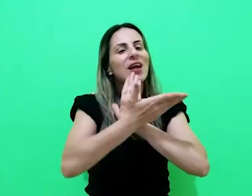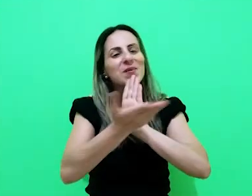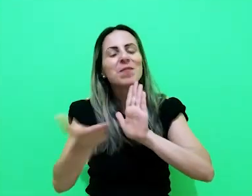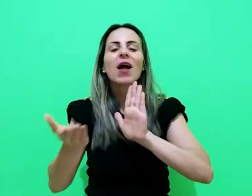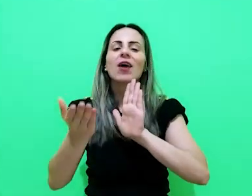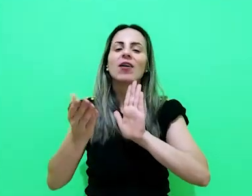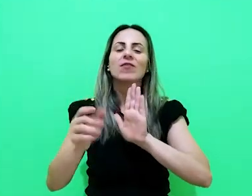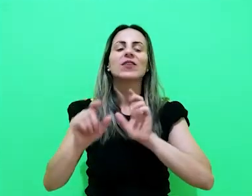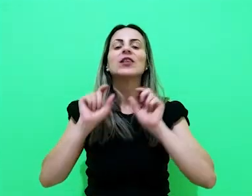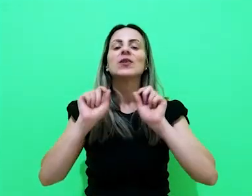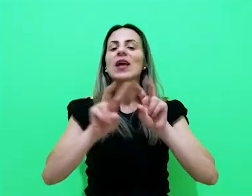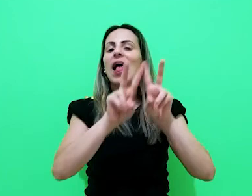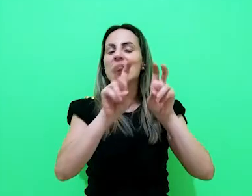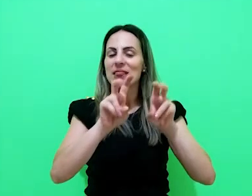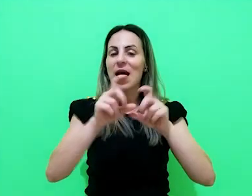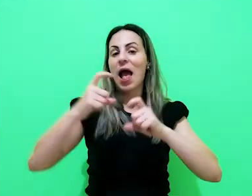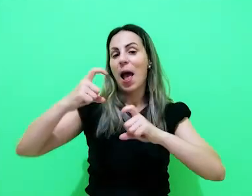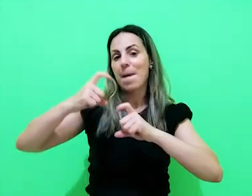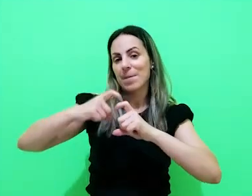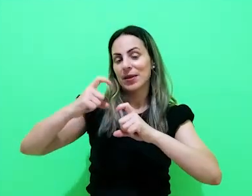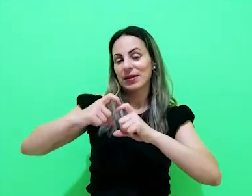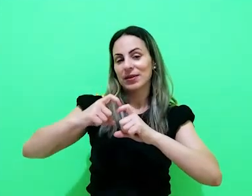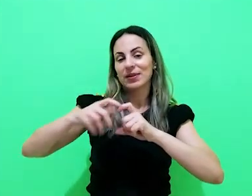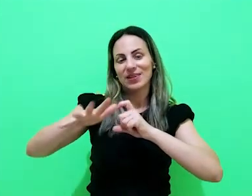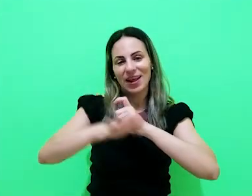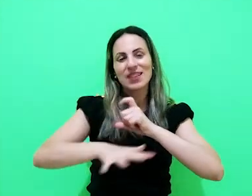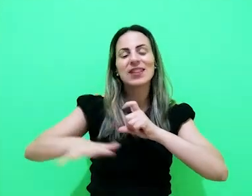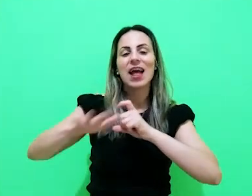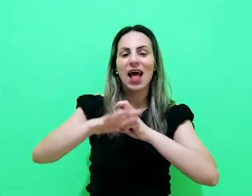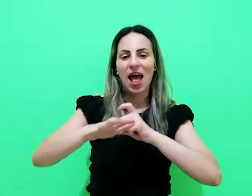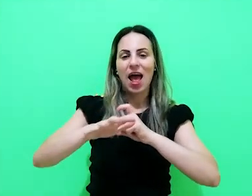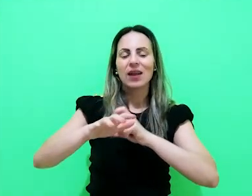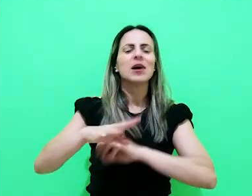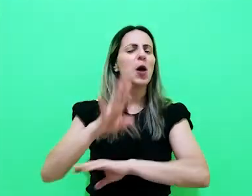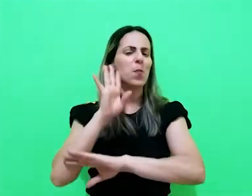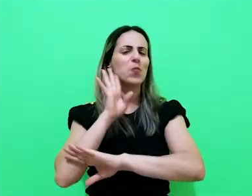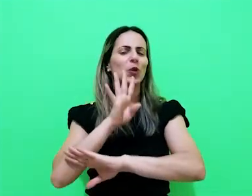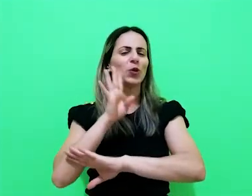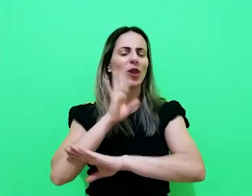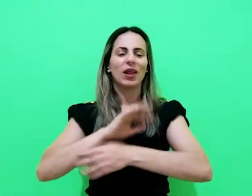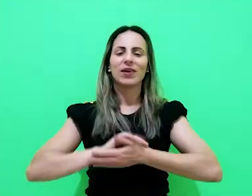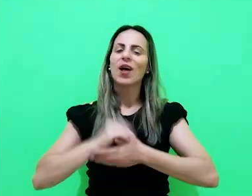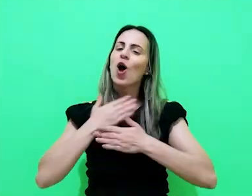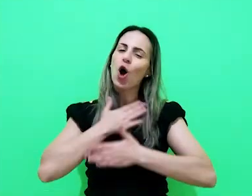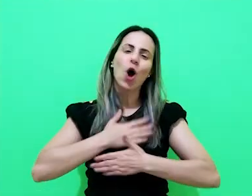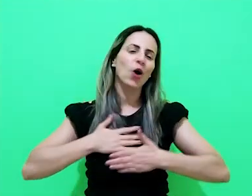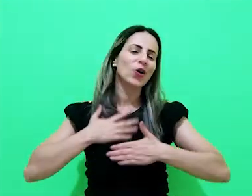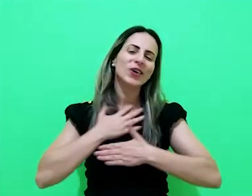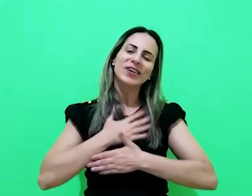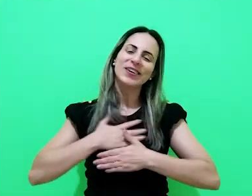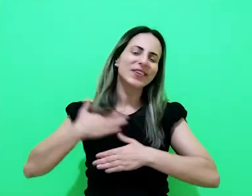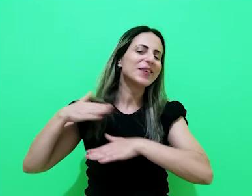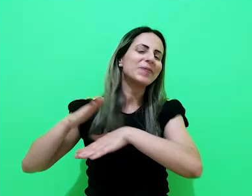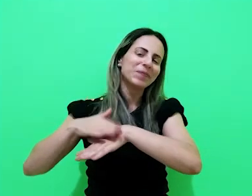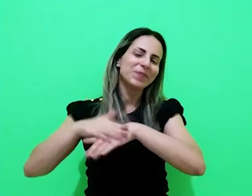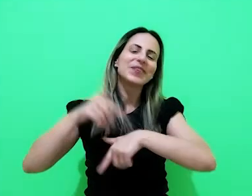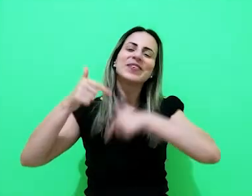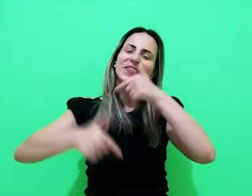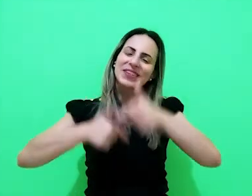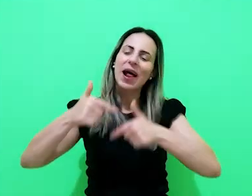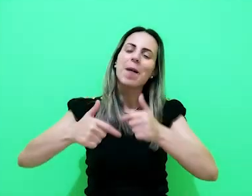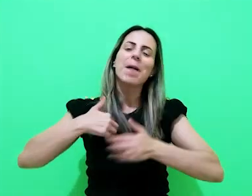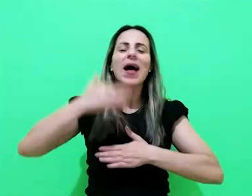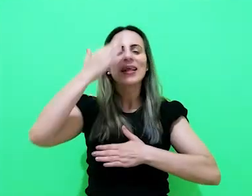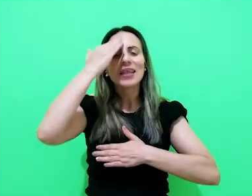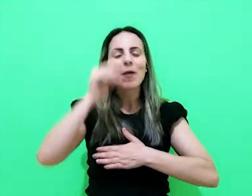vocês alguma coisa sobre a medicina. A medicina é muito legal, nós gostamos muito do que a gente faz e nós temos